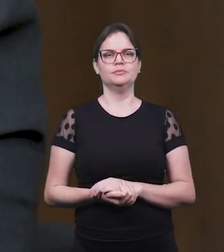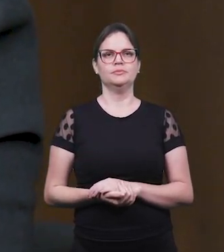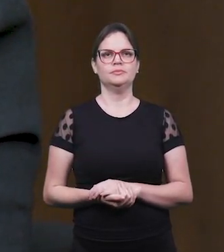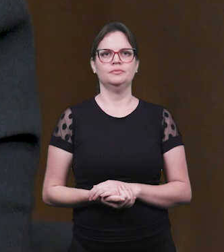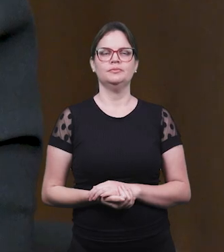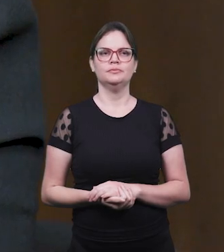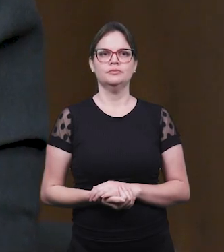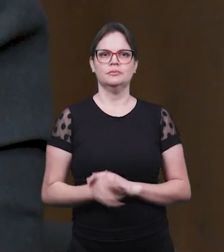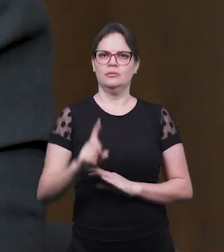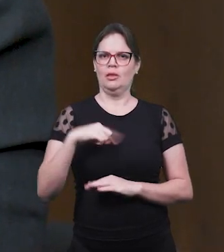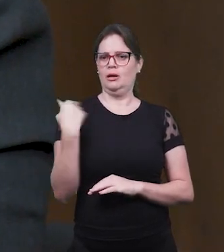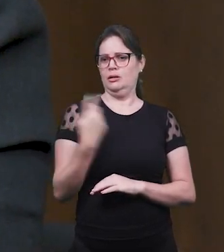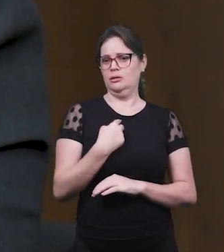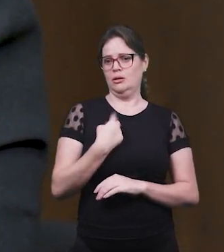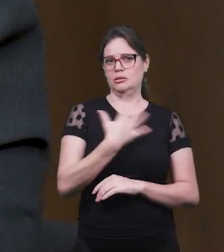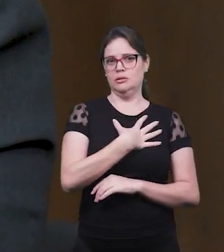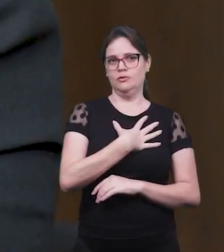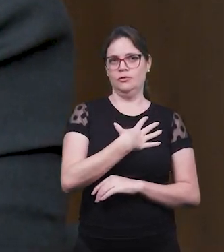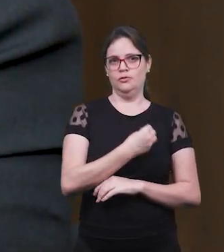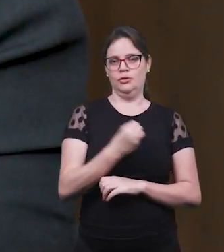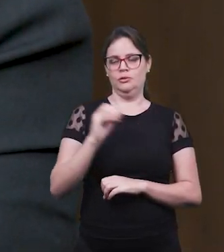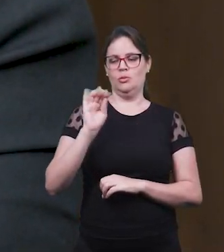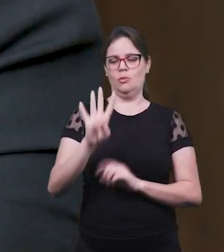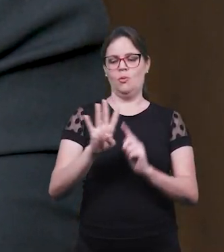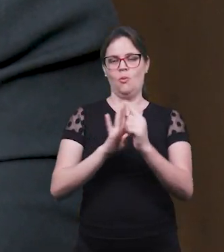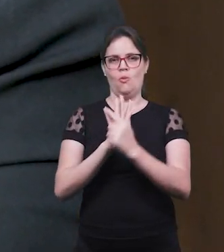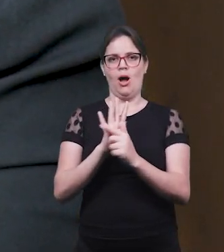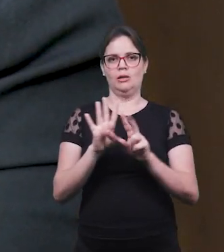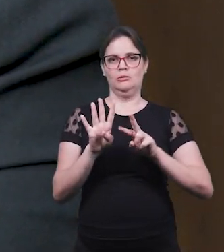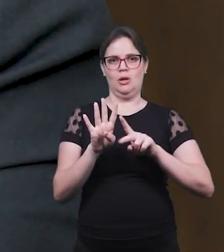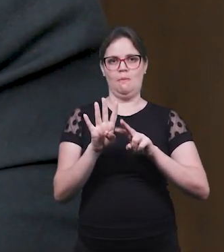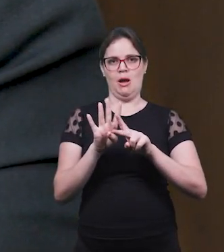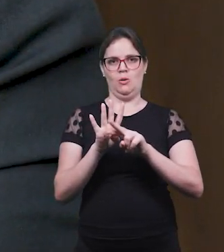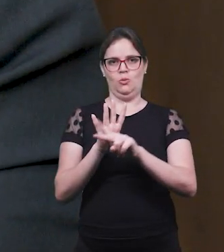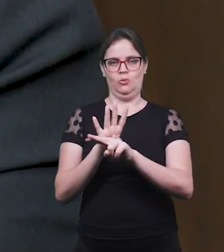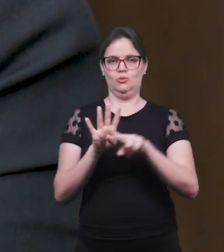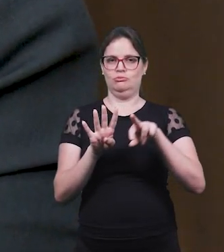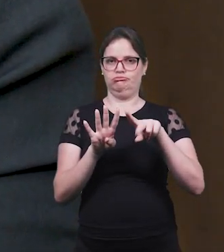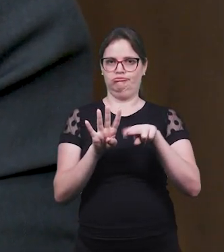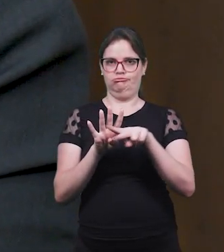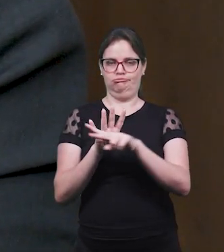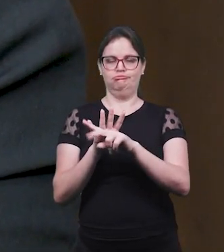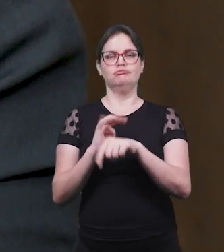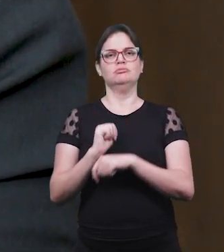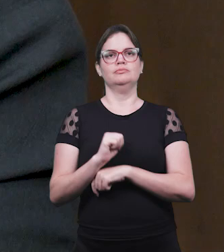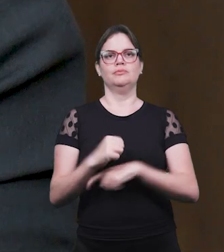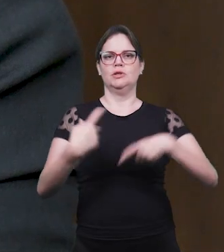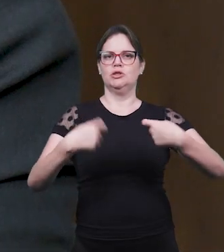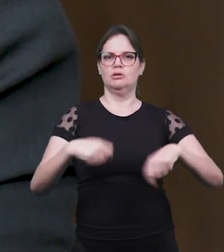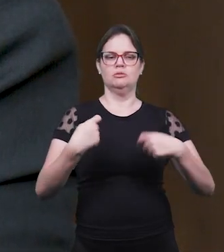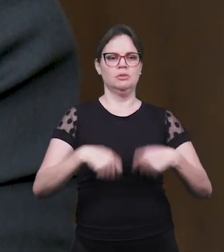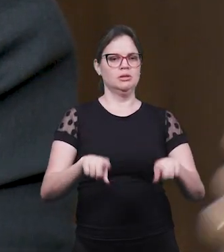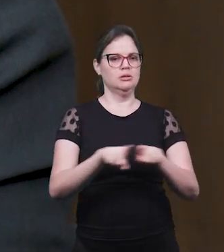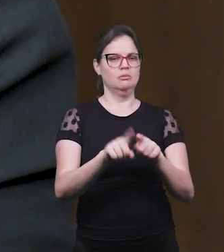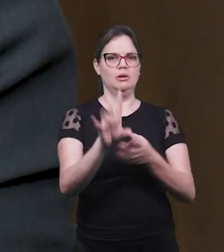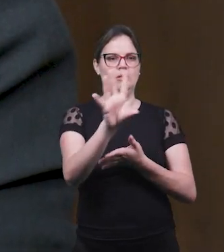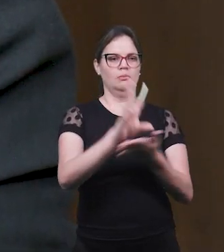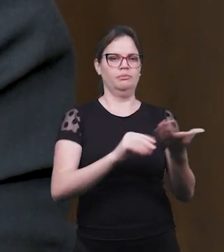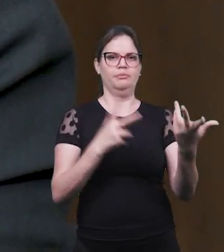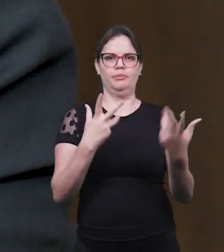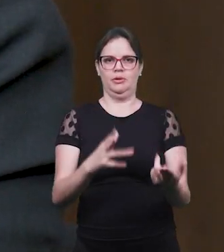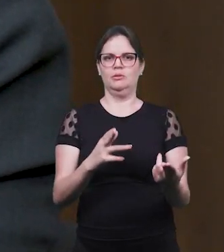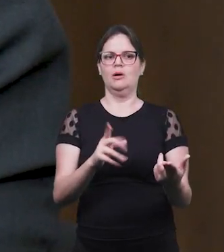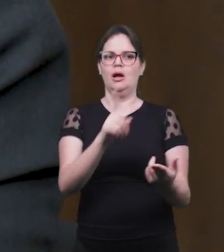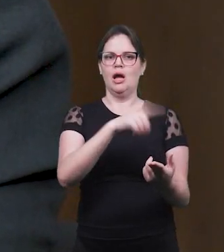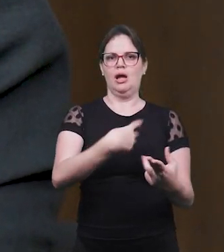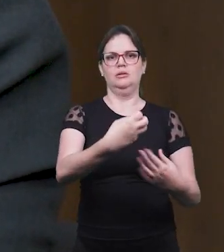E para nós, filhos, nós somos em 4 irmãos, né? Nós tínhamos que ter essa perspectiva também. Nós fomos